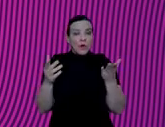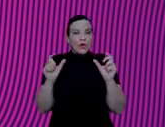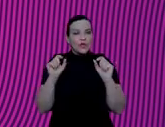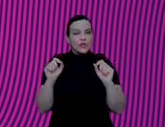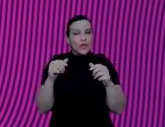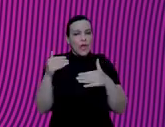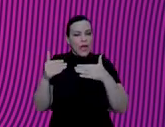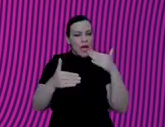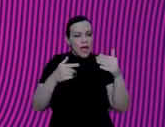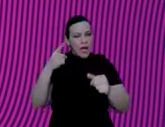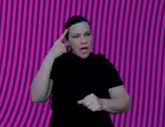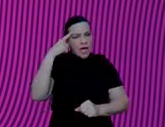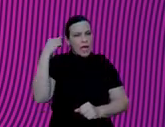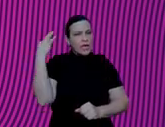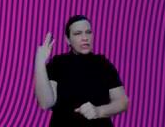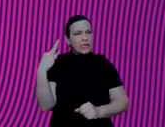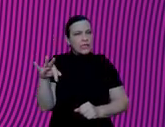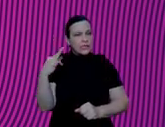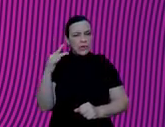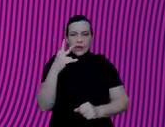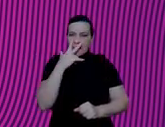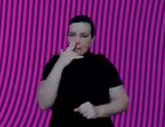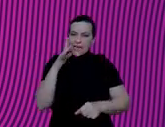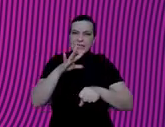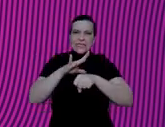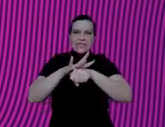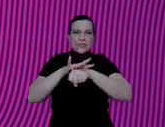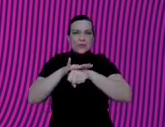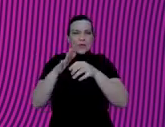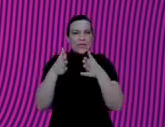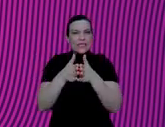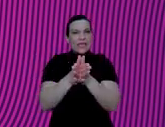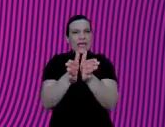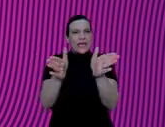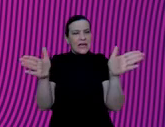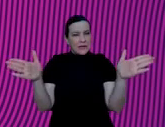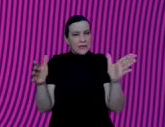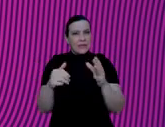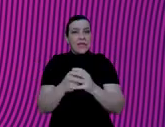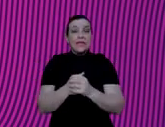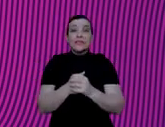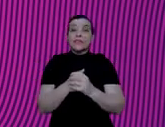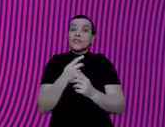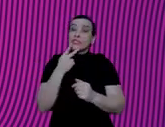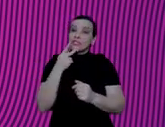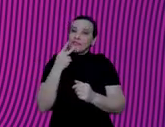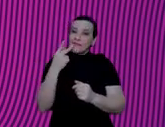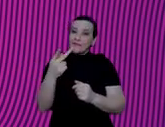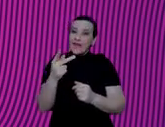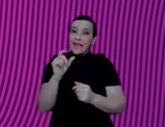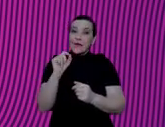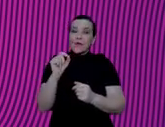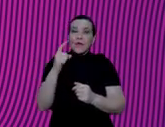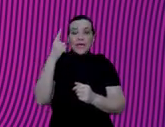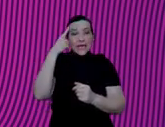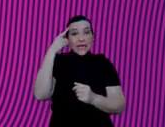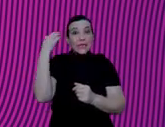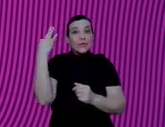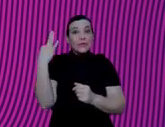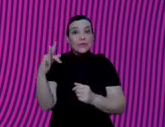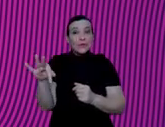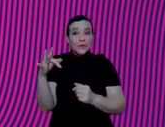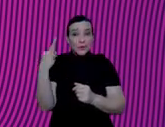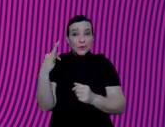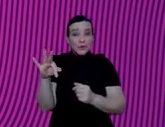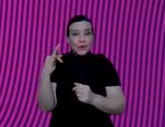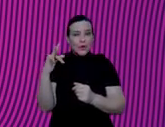muito mais ampla, que tem, a gente costuma até dizer, né, Nathan, que enxaqueca tem até dor na sua manifestação.